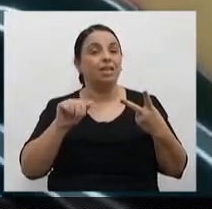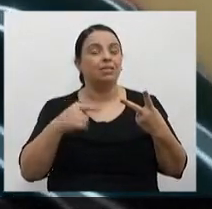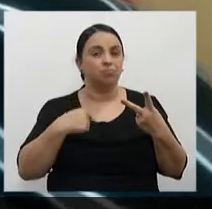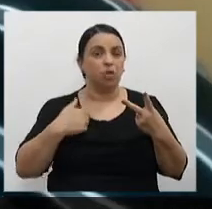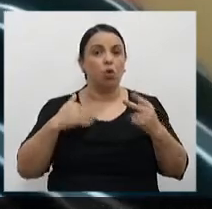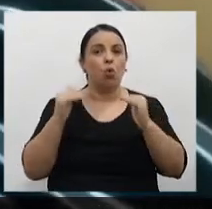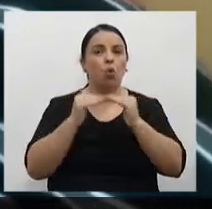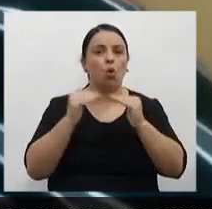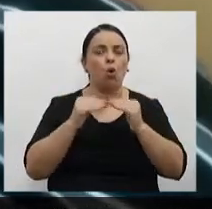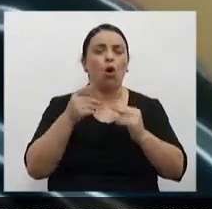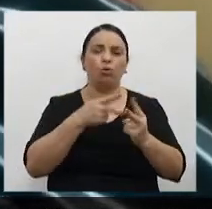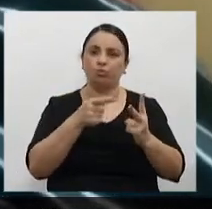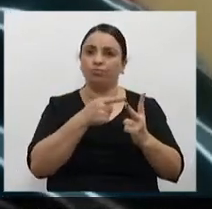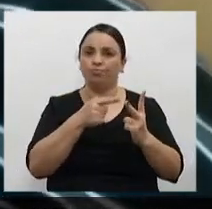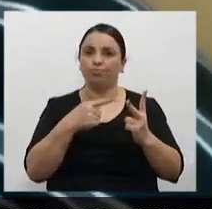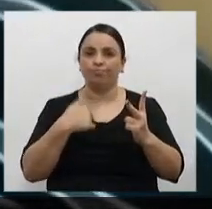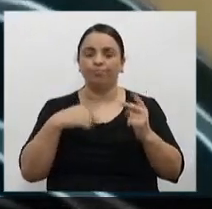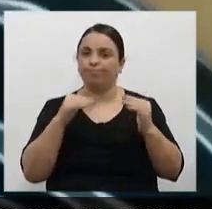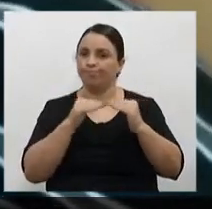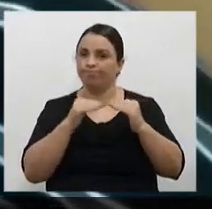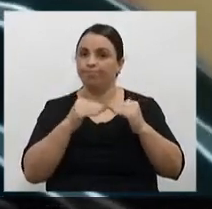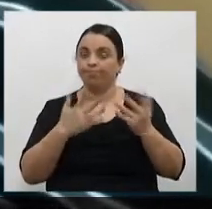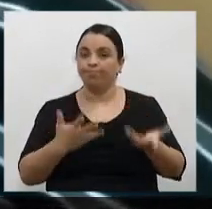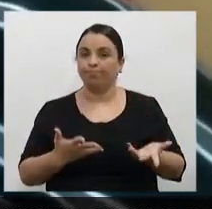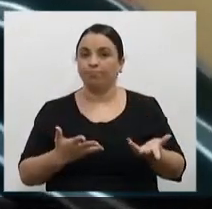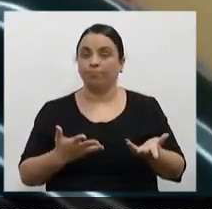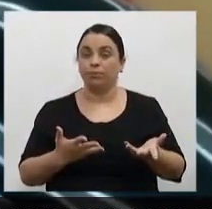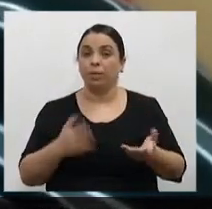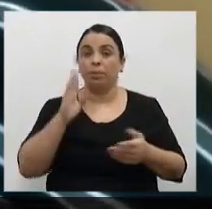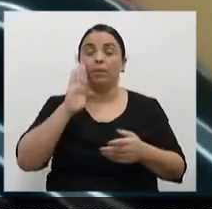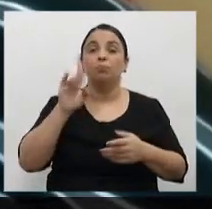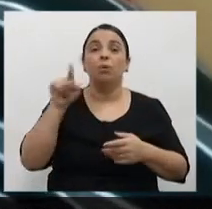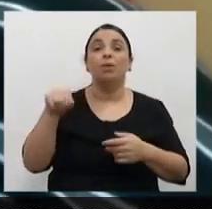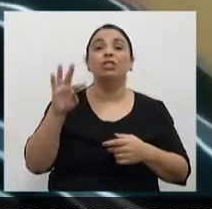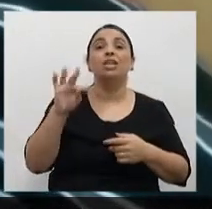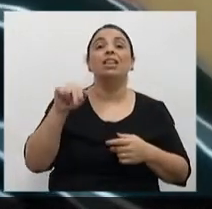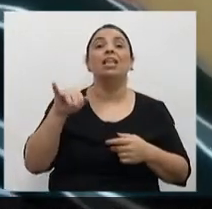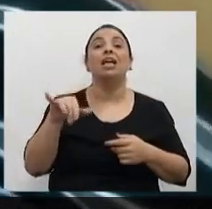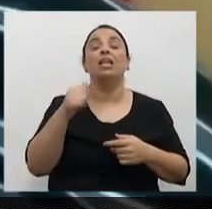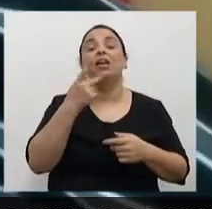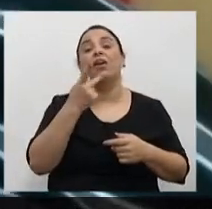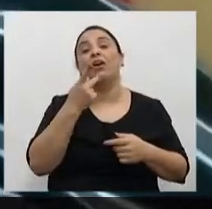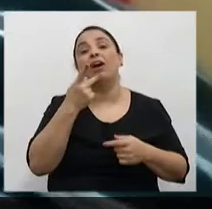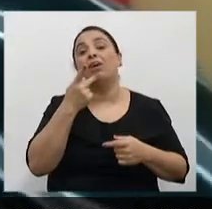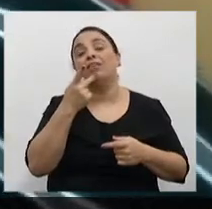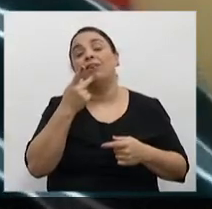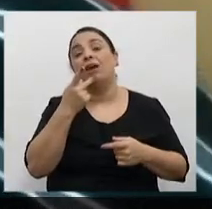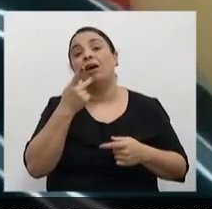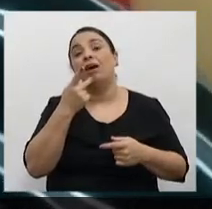com vocês, principalmente na hora que a Tânia fala sobre